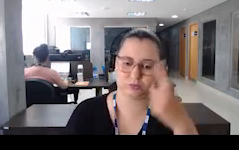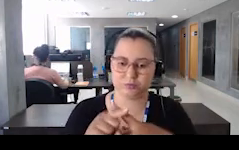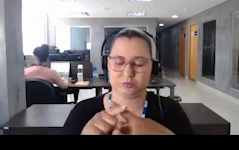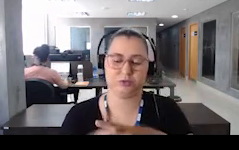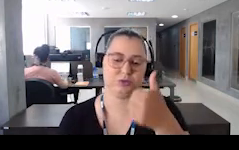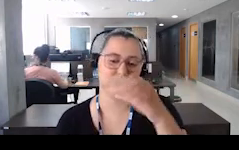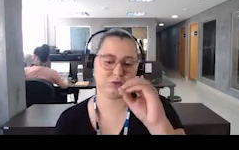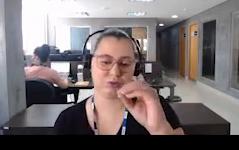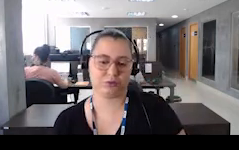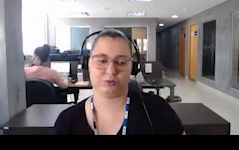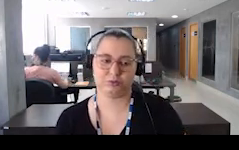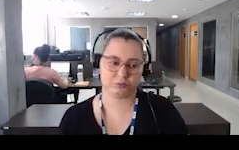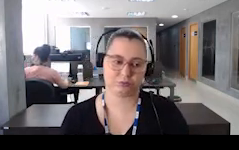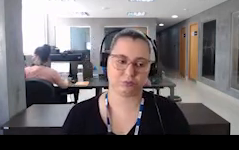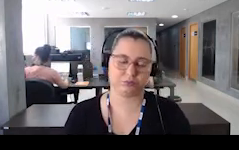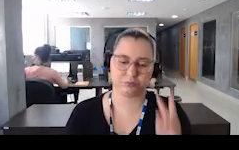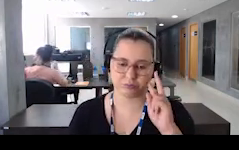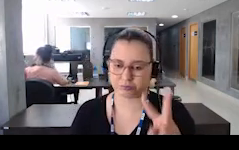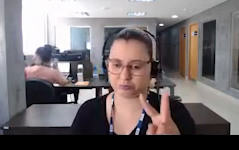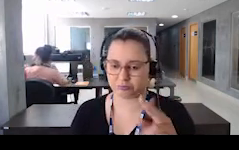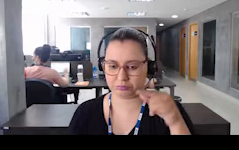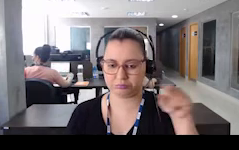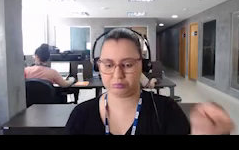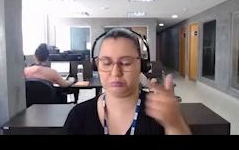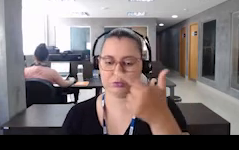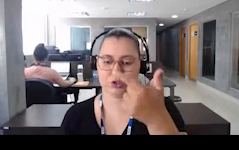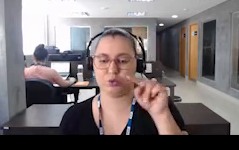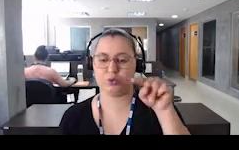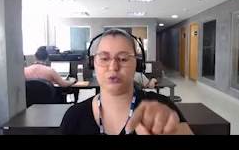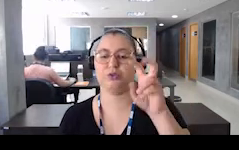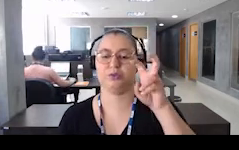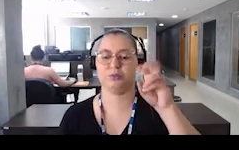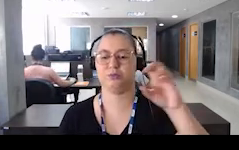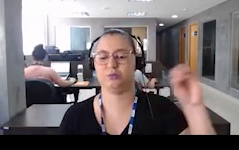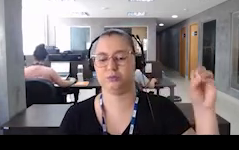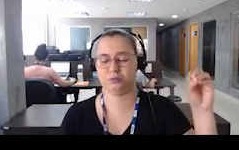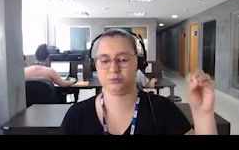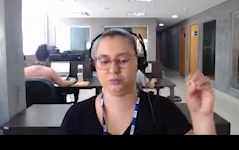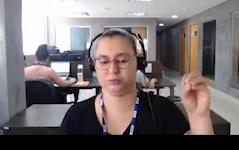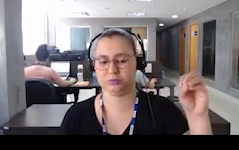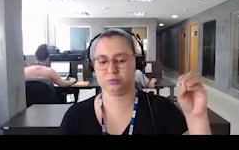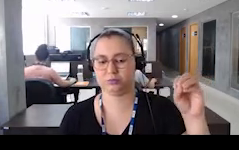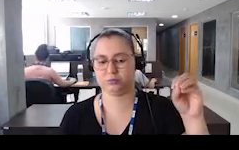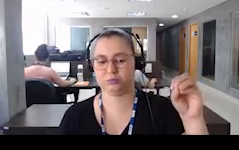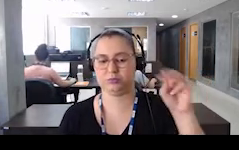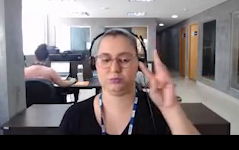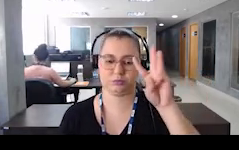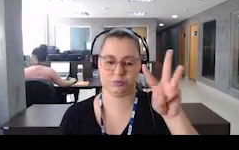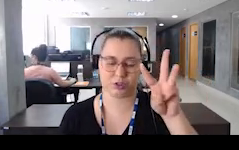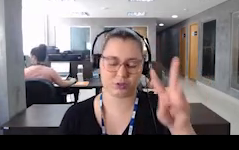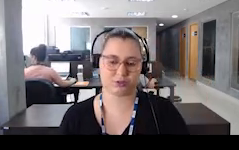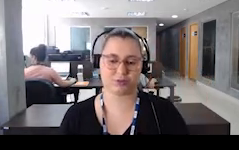10 vezes 250 watts, né? Então, a potência total aqui vai ser quanto?